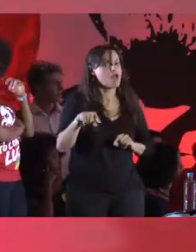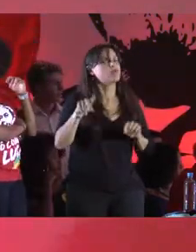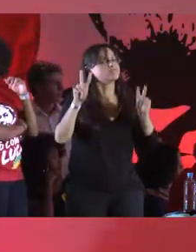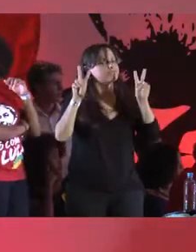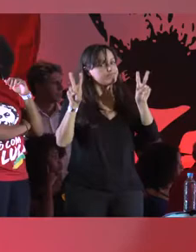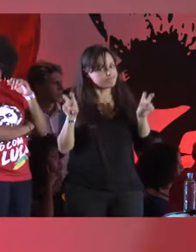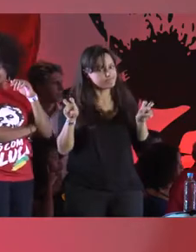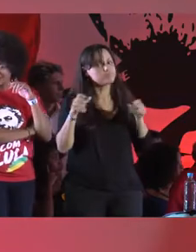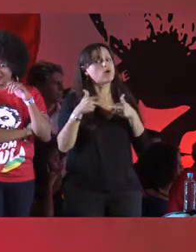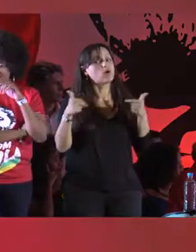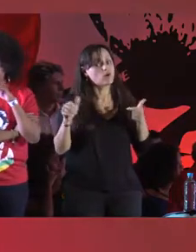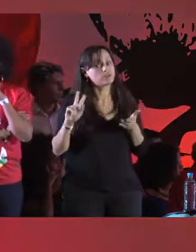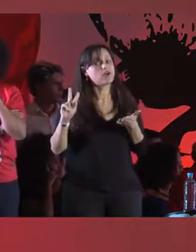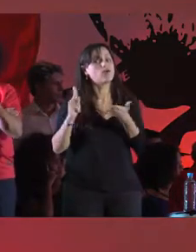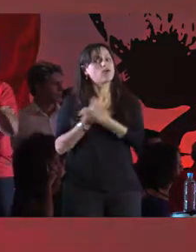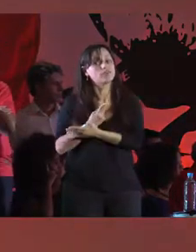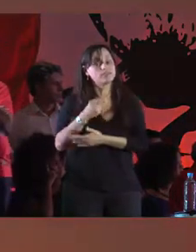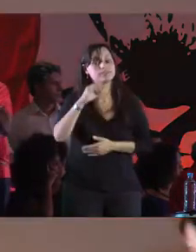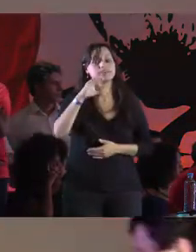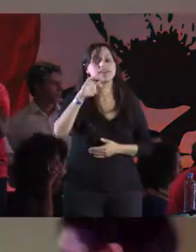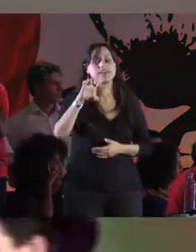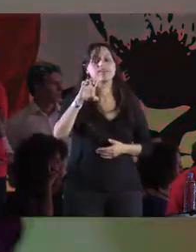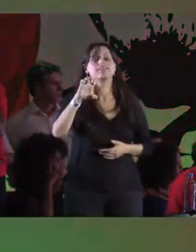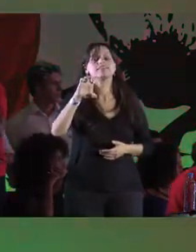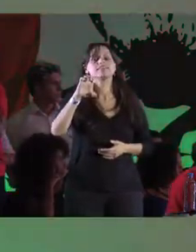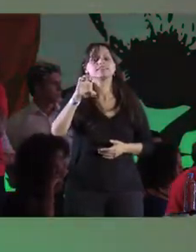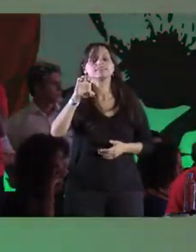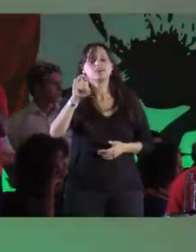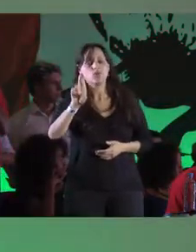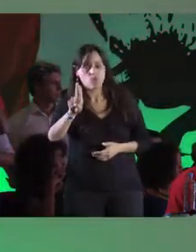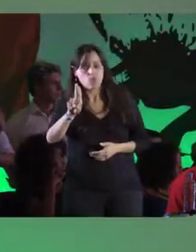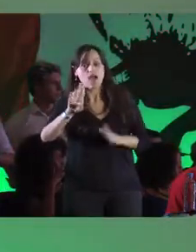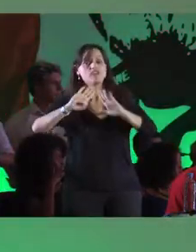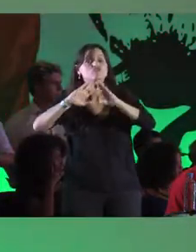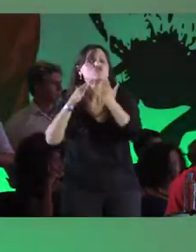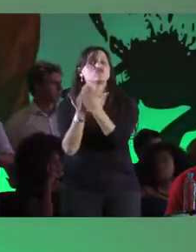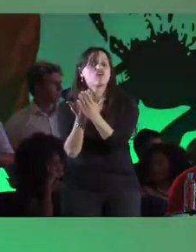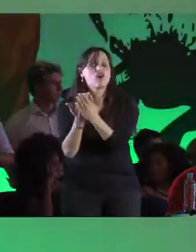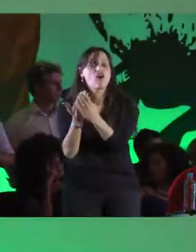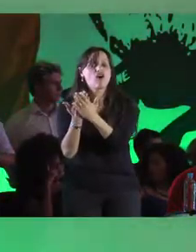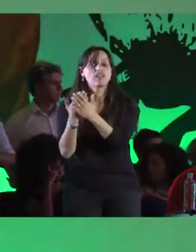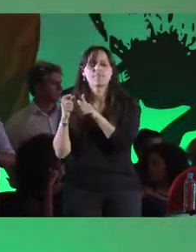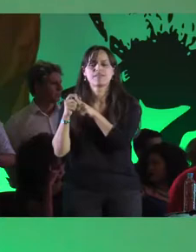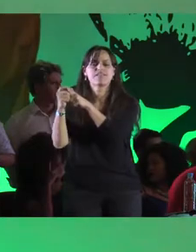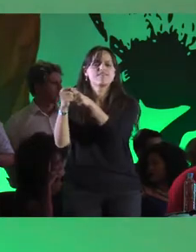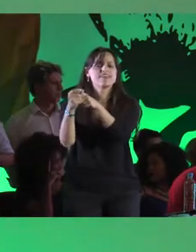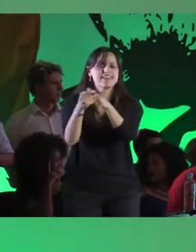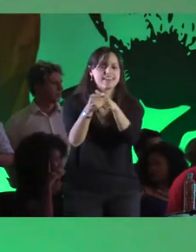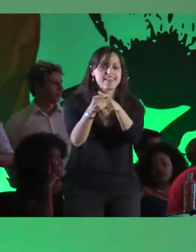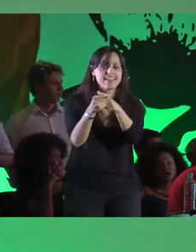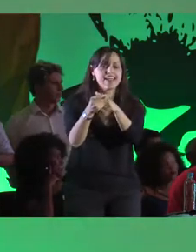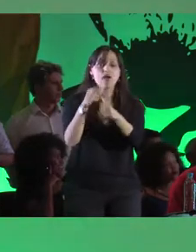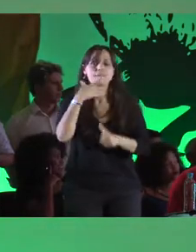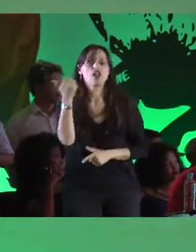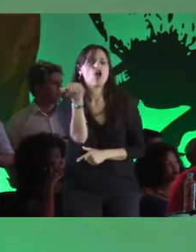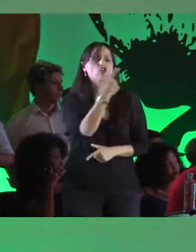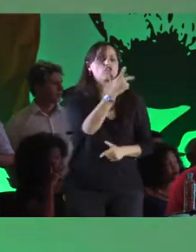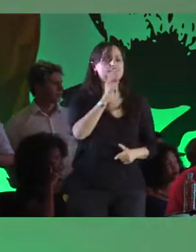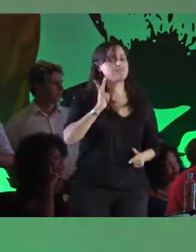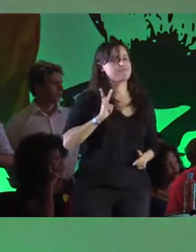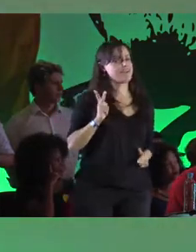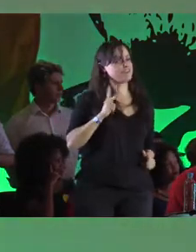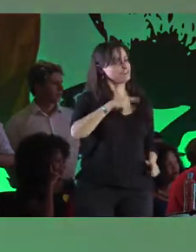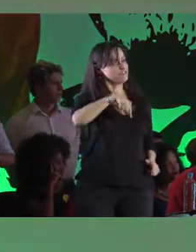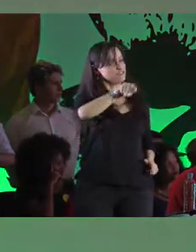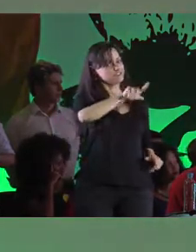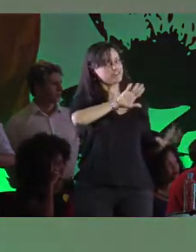que ela fazia na periferia escola para as crianças pobres melhor do que as escolas de determinados setores